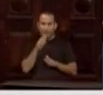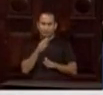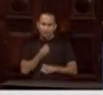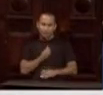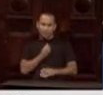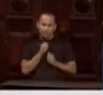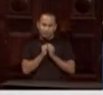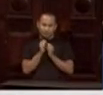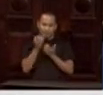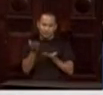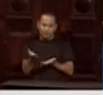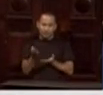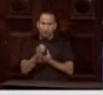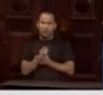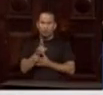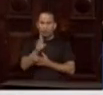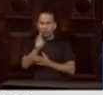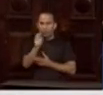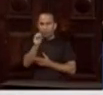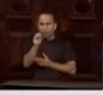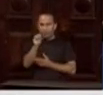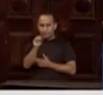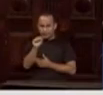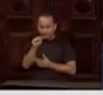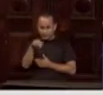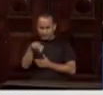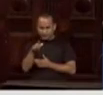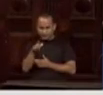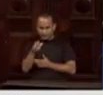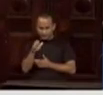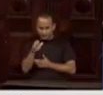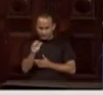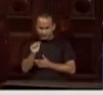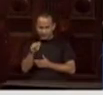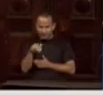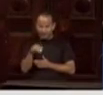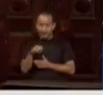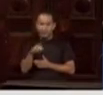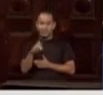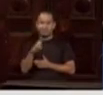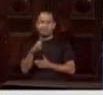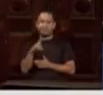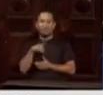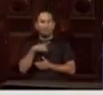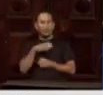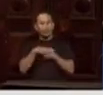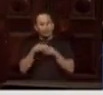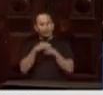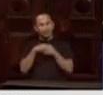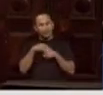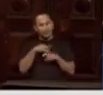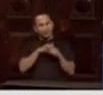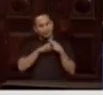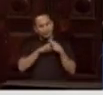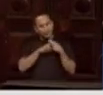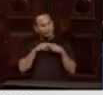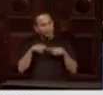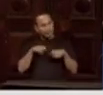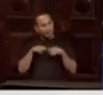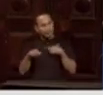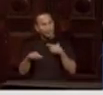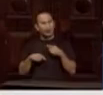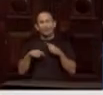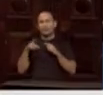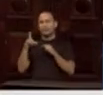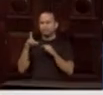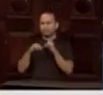casa. A deputada Rosângela Gomes, que tem todo o meu carinho, meu apreço, meu respeito. Sei do belo trabalho que vem realizando lá em Brasília,